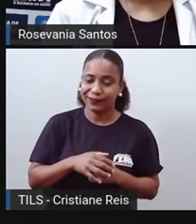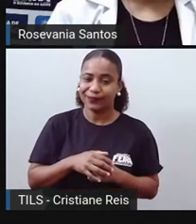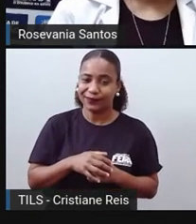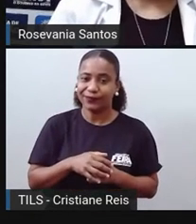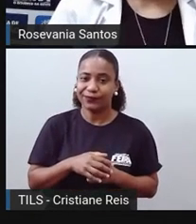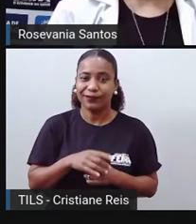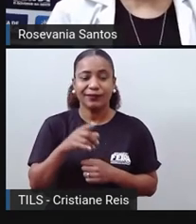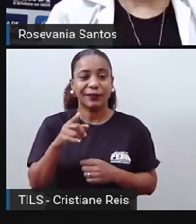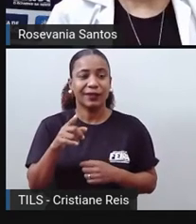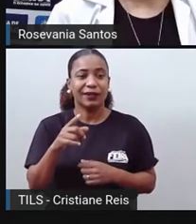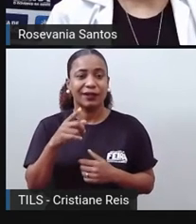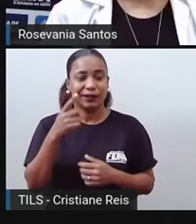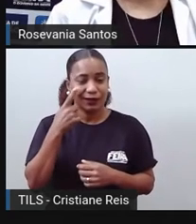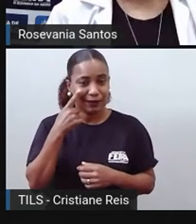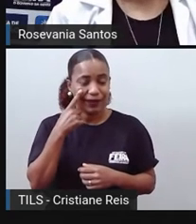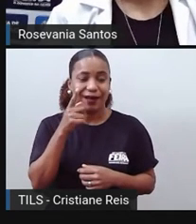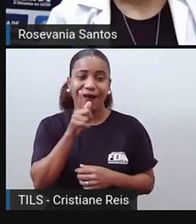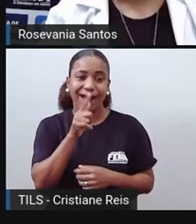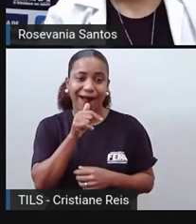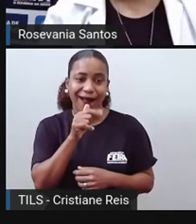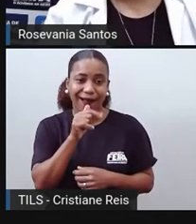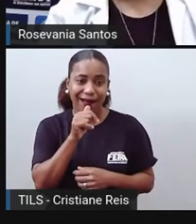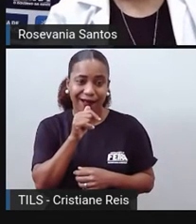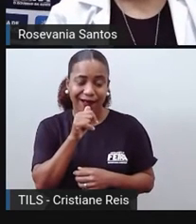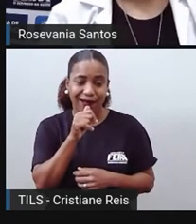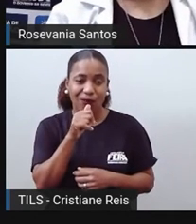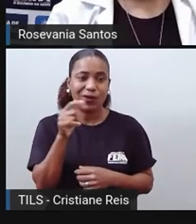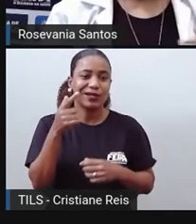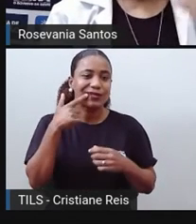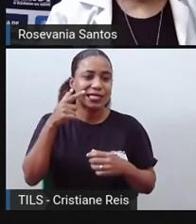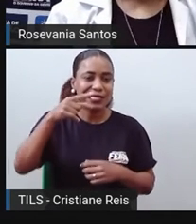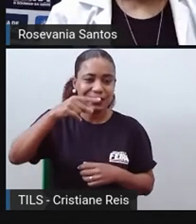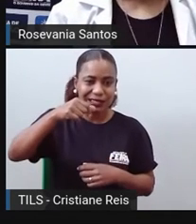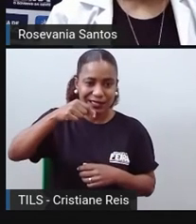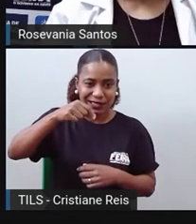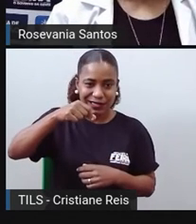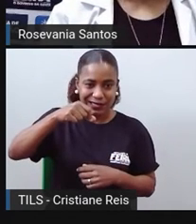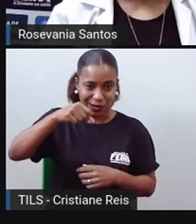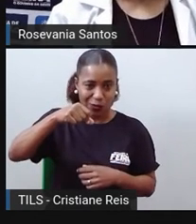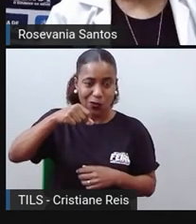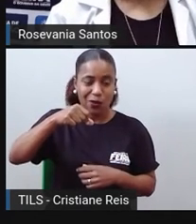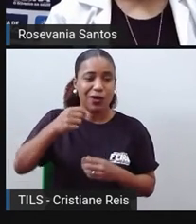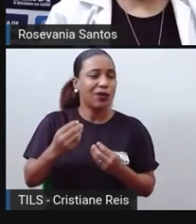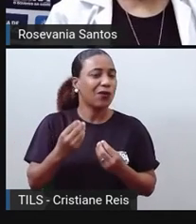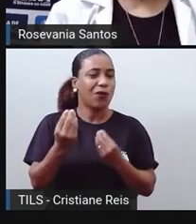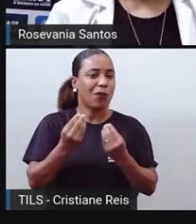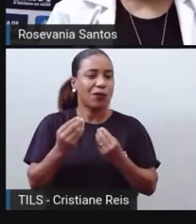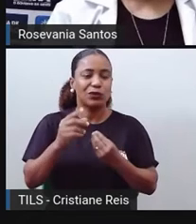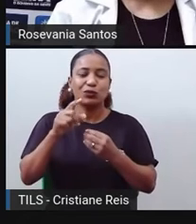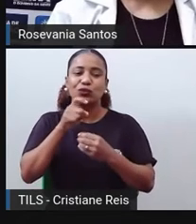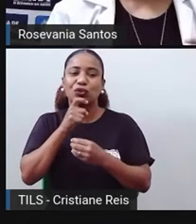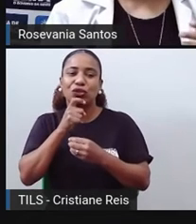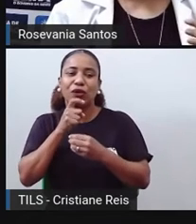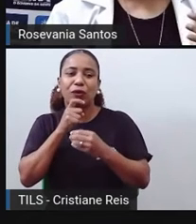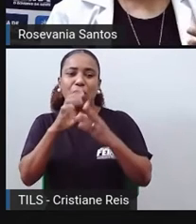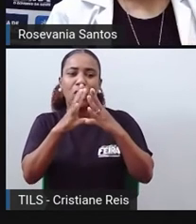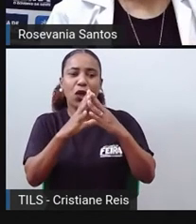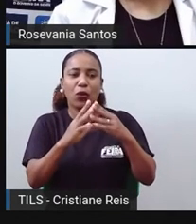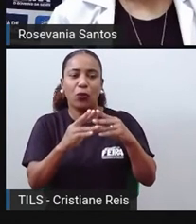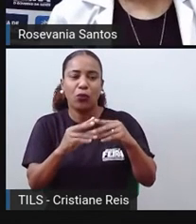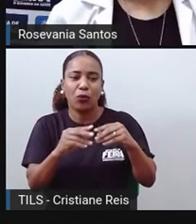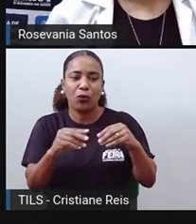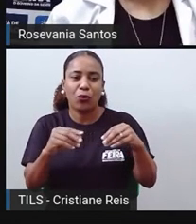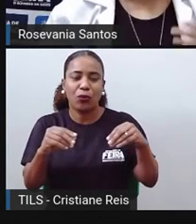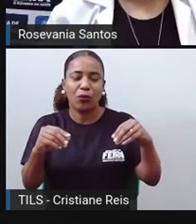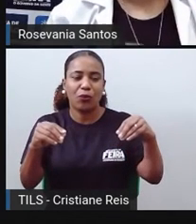acaba dessalinizando a água, aumenta o nível, né, dos oceanos. Algumas pessoas,